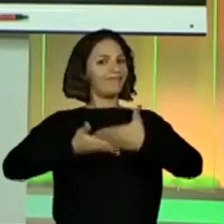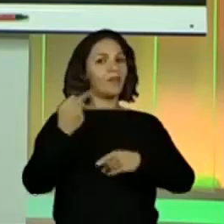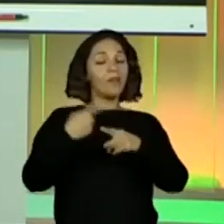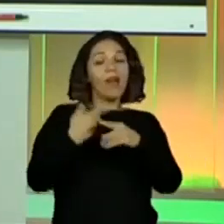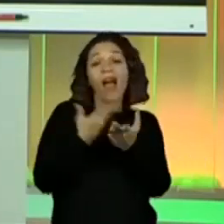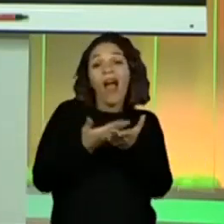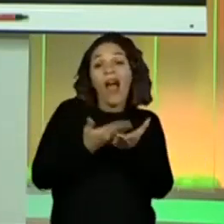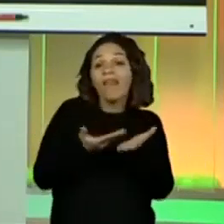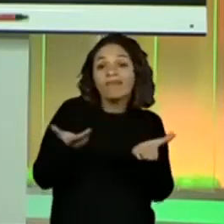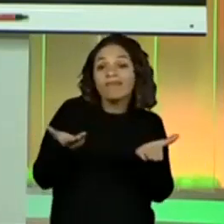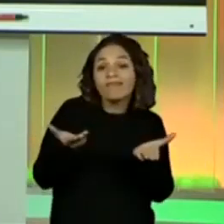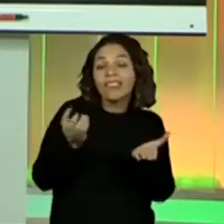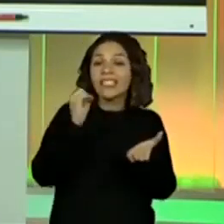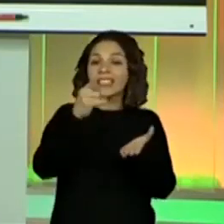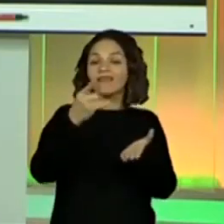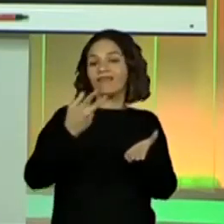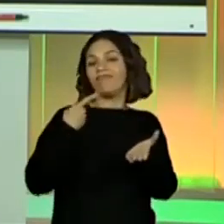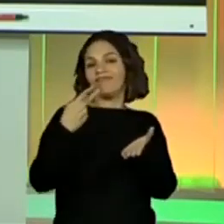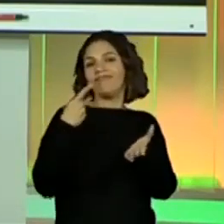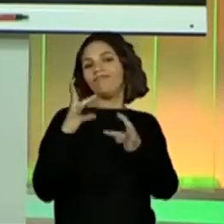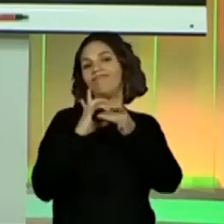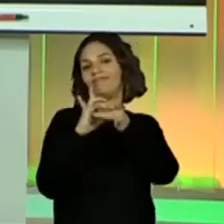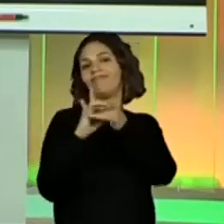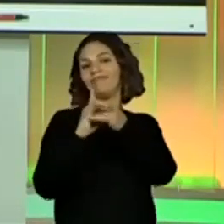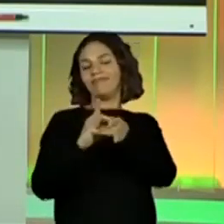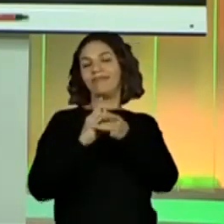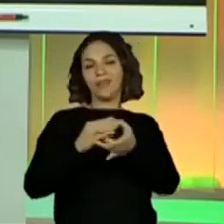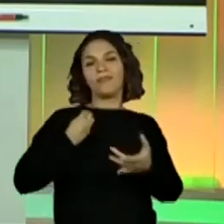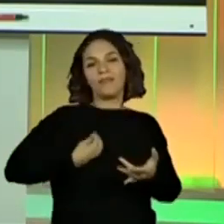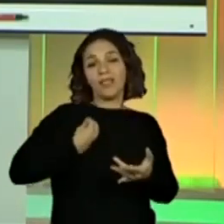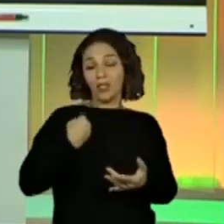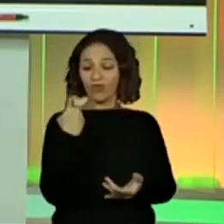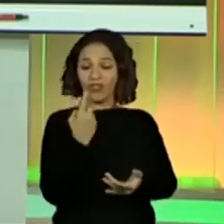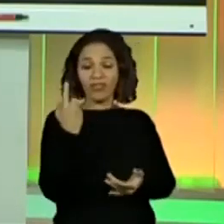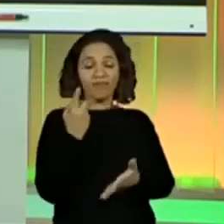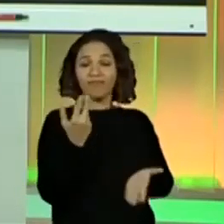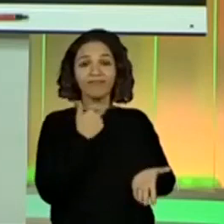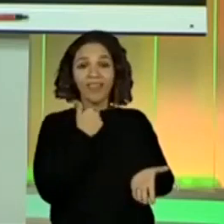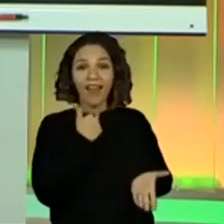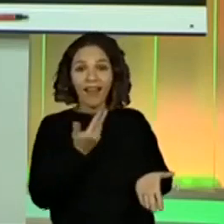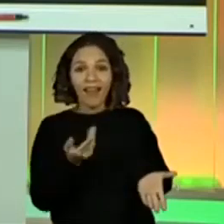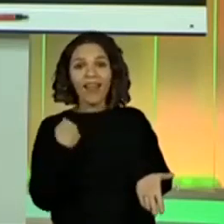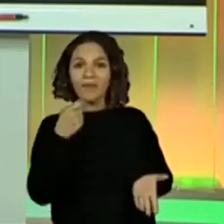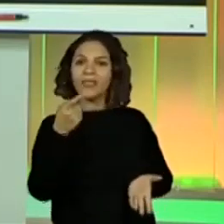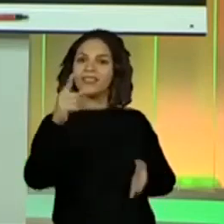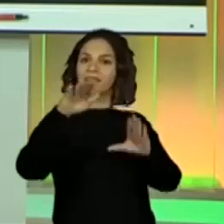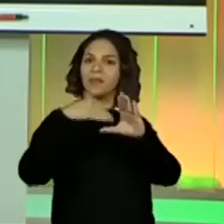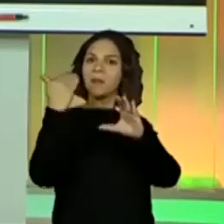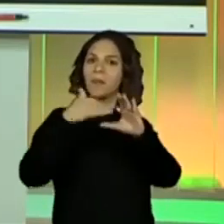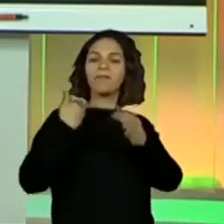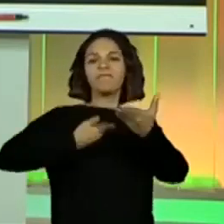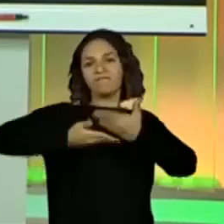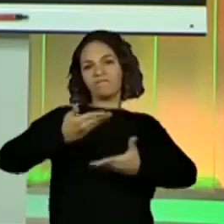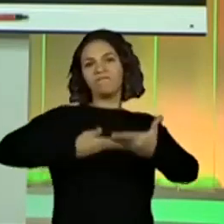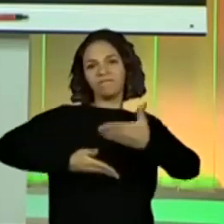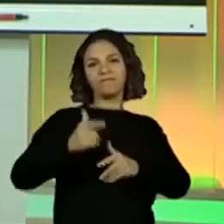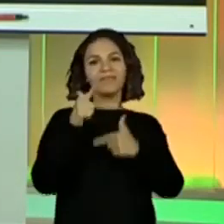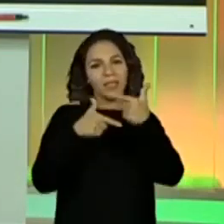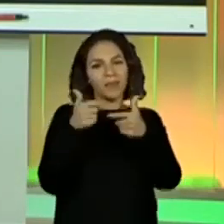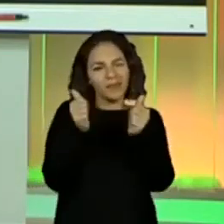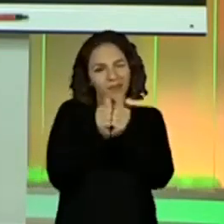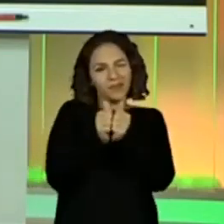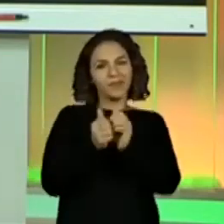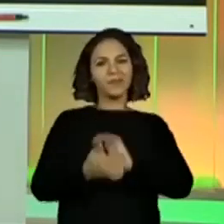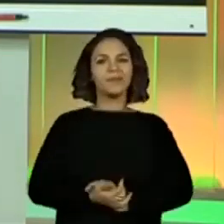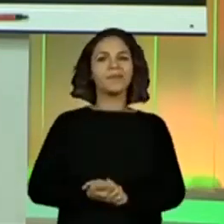aula só acontece se você participar. Eu não consigo fazer sozinha, tá bom? Eu preciso de vocês para trabalhar aqui comigo,